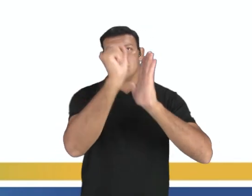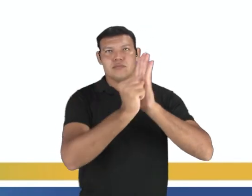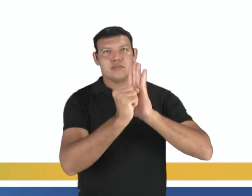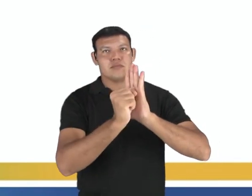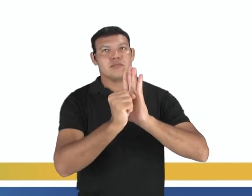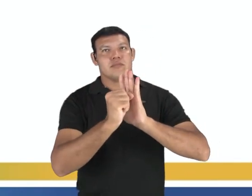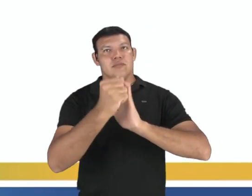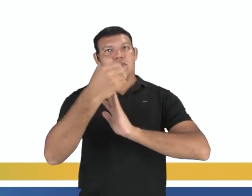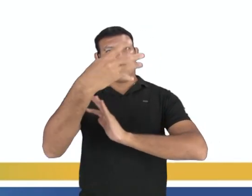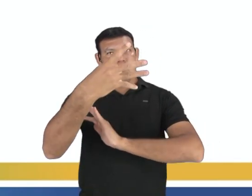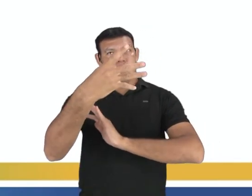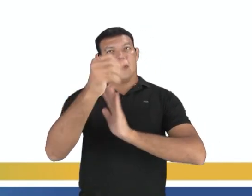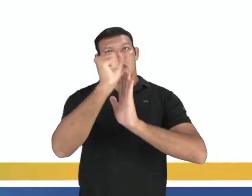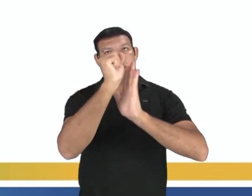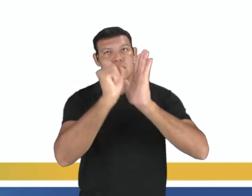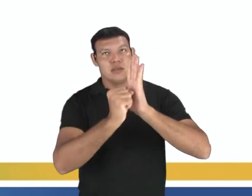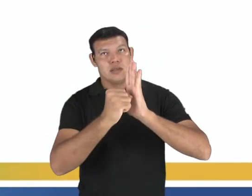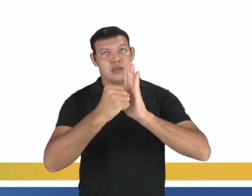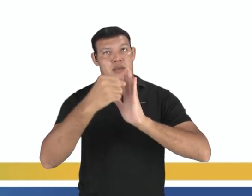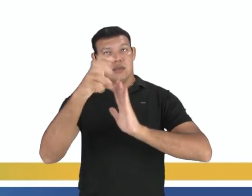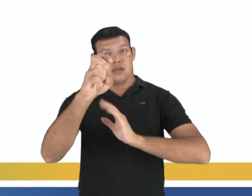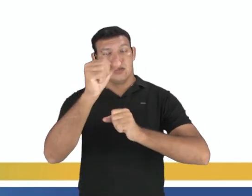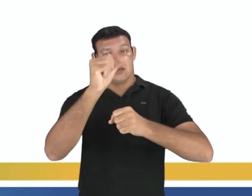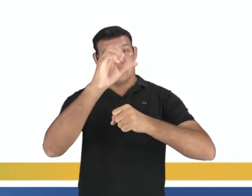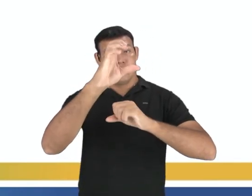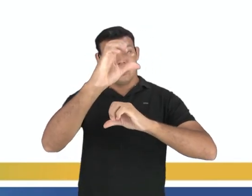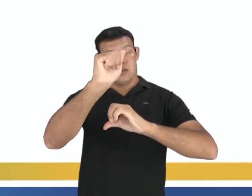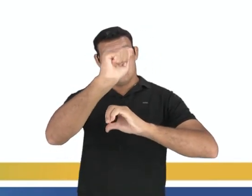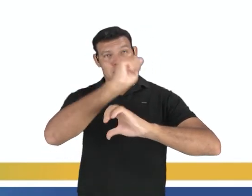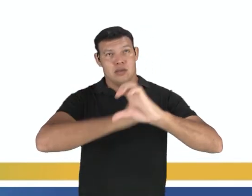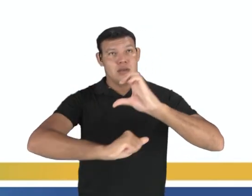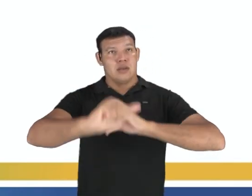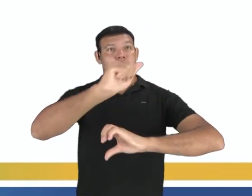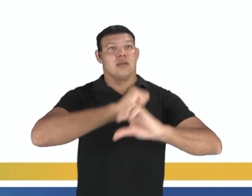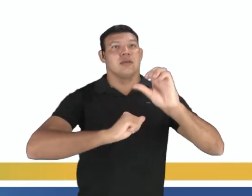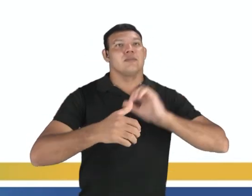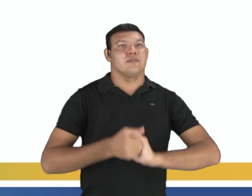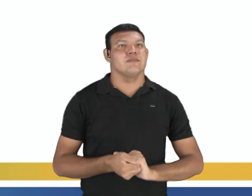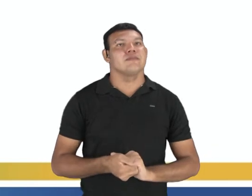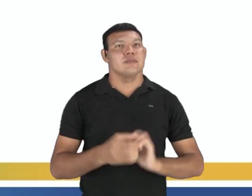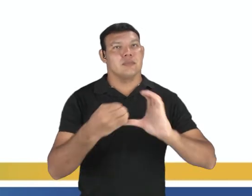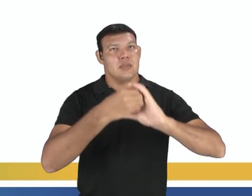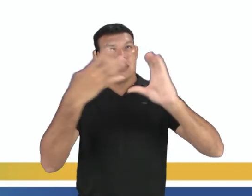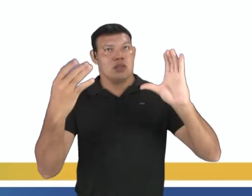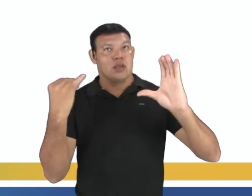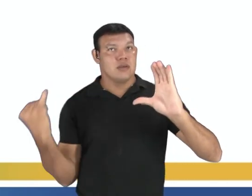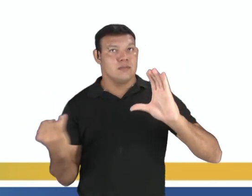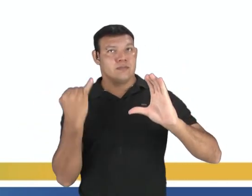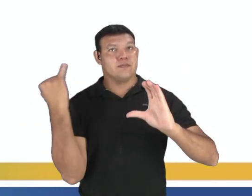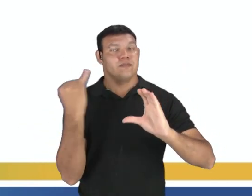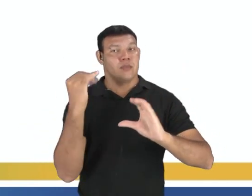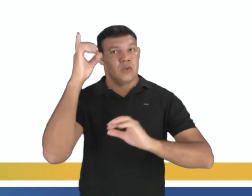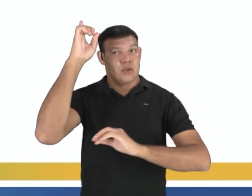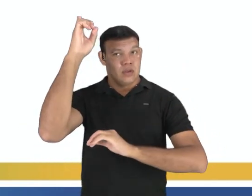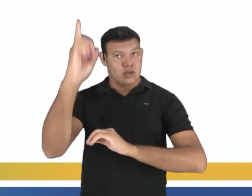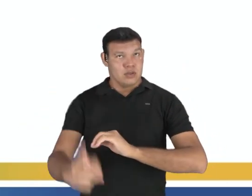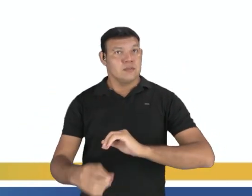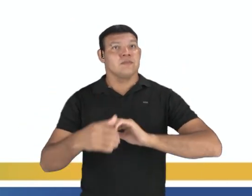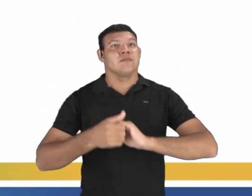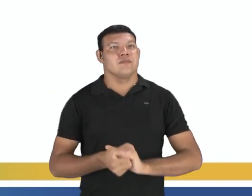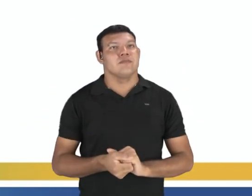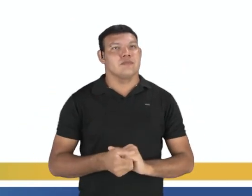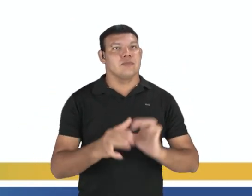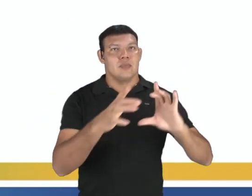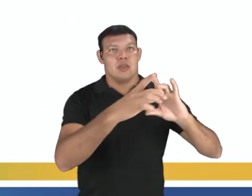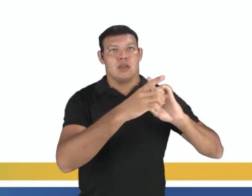5 a.C. pode ser caracterizada fundamentalmente como direta. Naquele contexto, a emergência